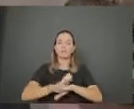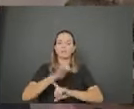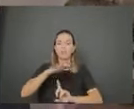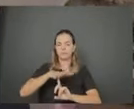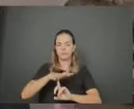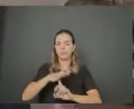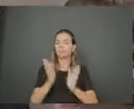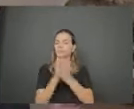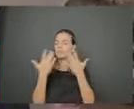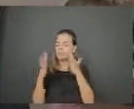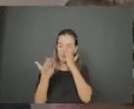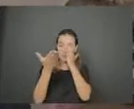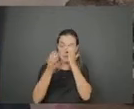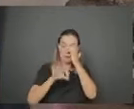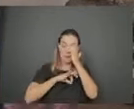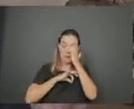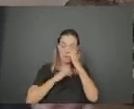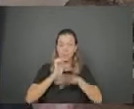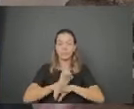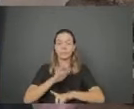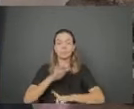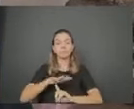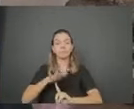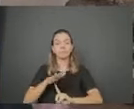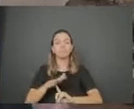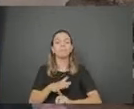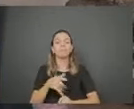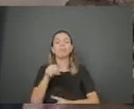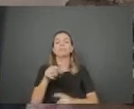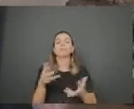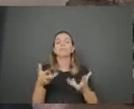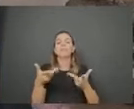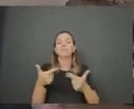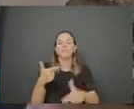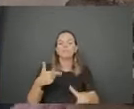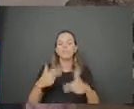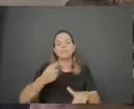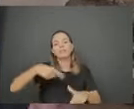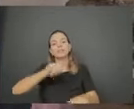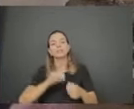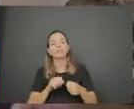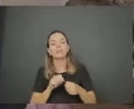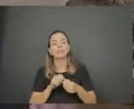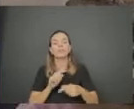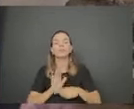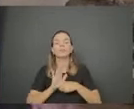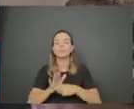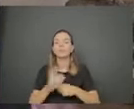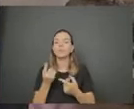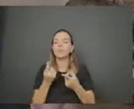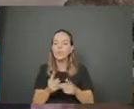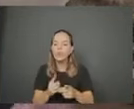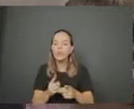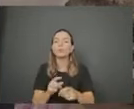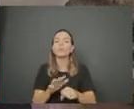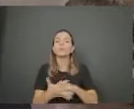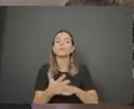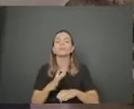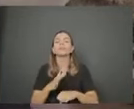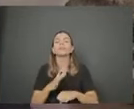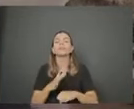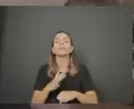Militar do Estado do Paraná por esse maravilhoso trabalho que fez ajudando no combate à pandemia do Covid-19 em